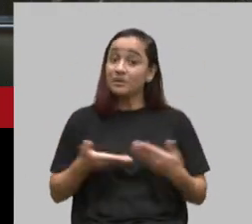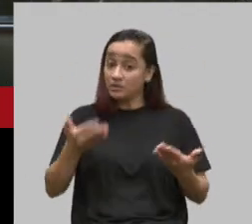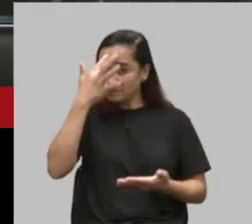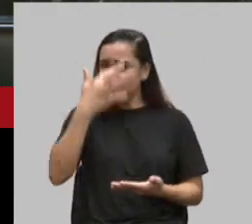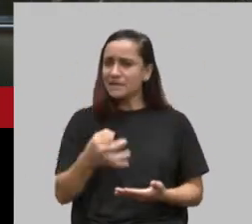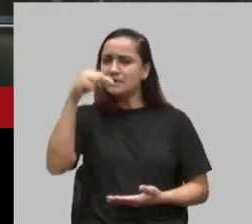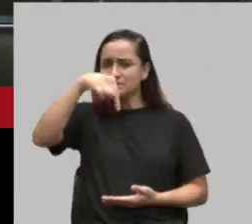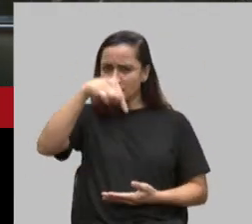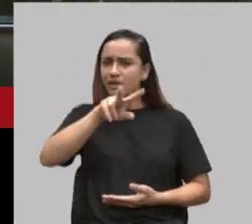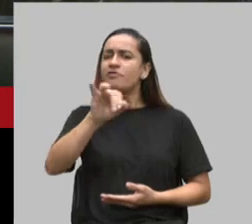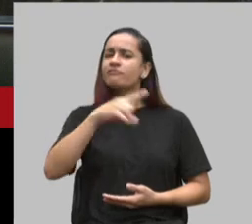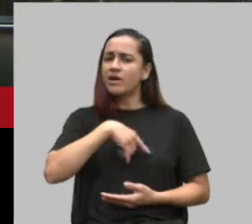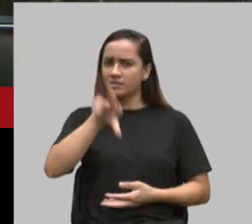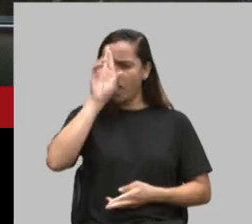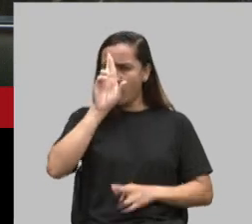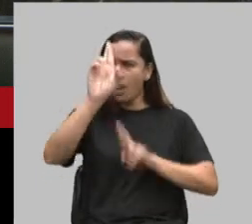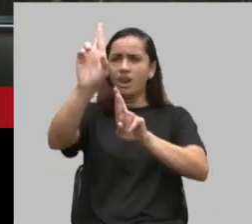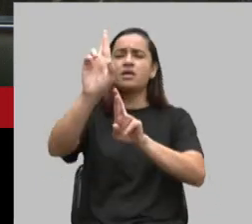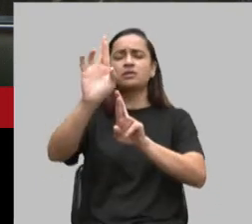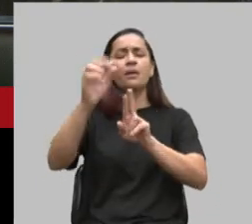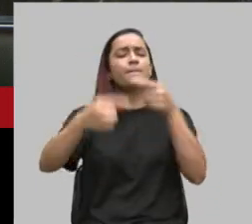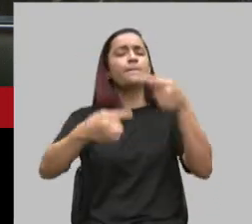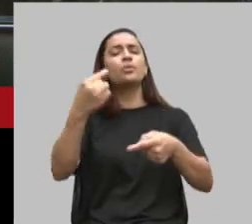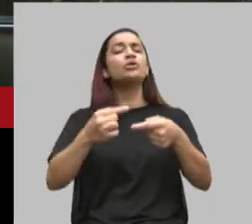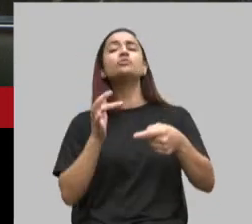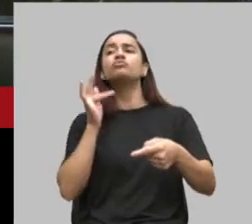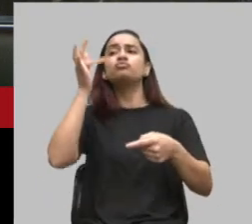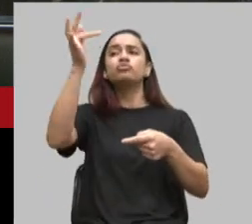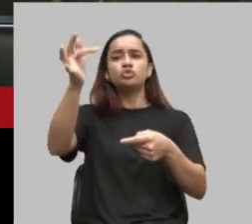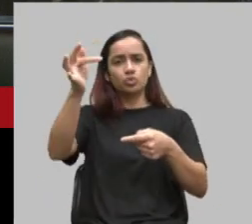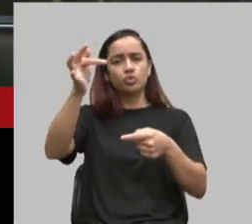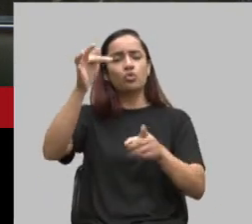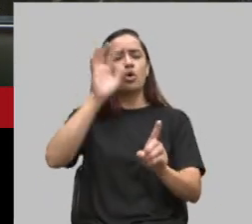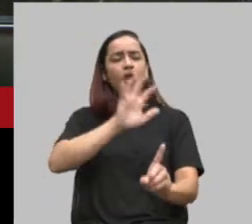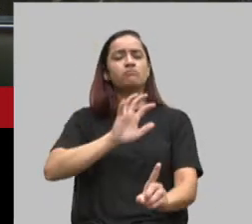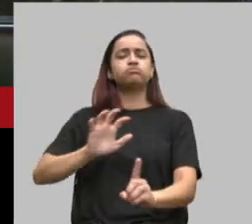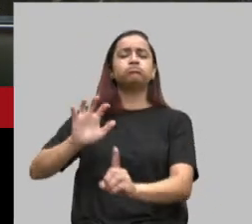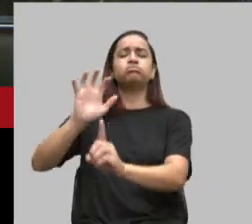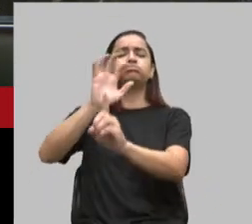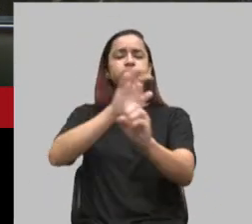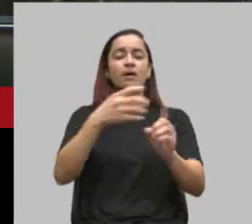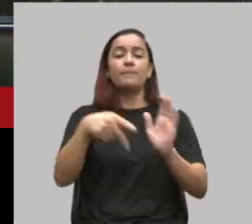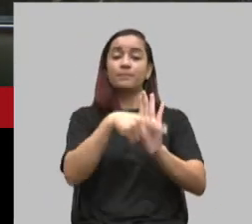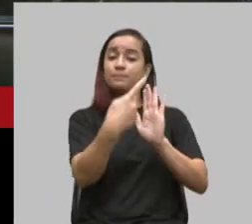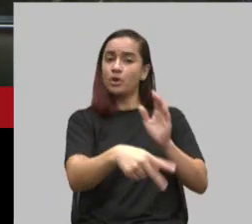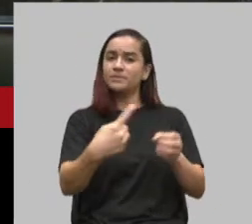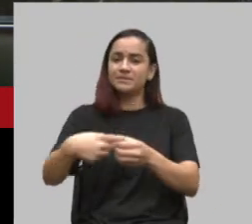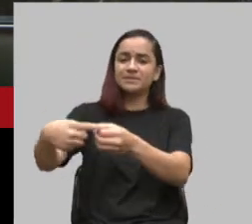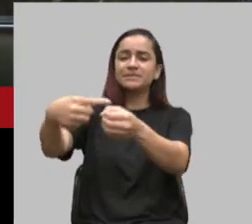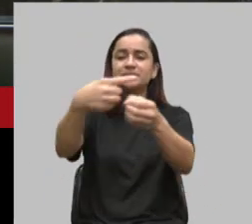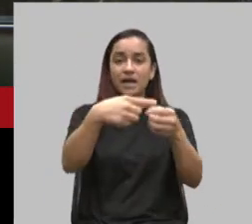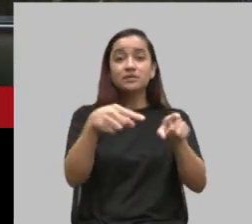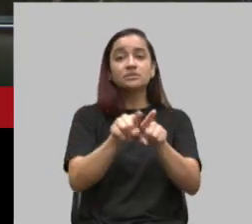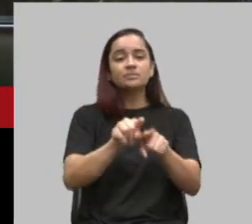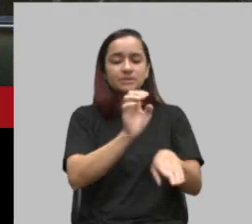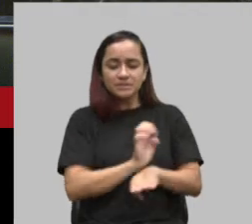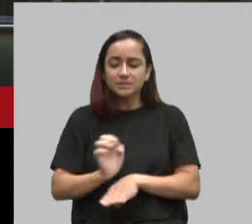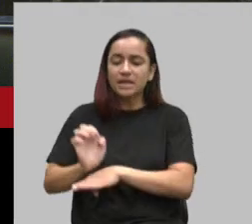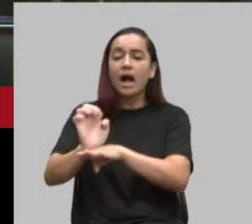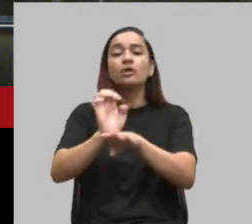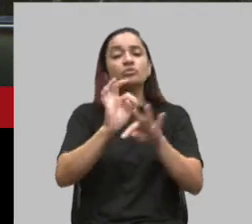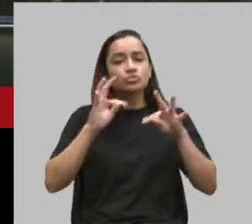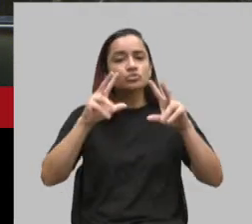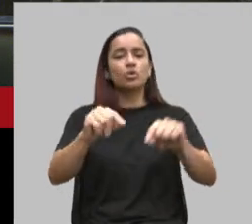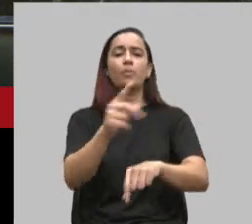políticas que vão influenciar de forma muito positiva as suas próprias cidades o nosso estado e todo o nosso país